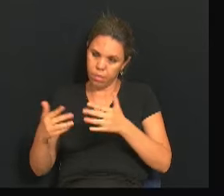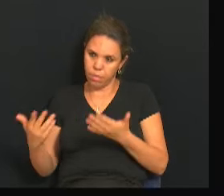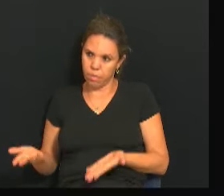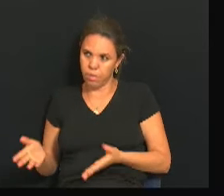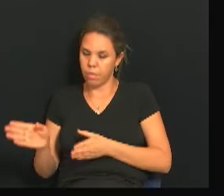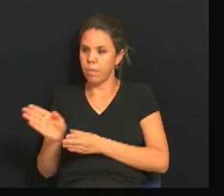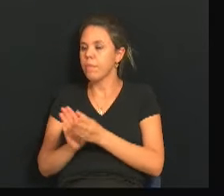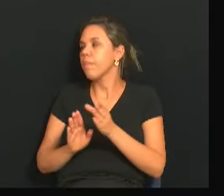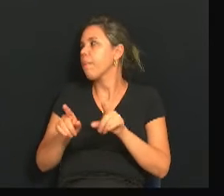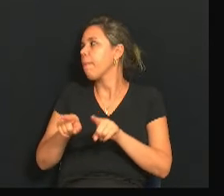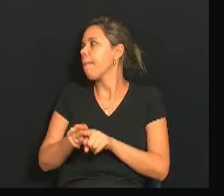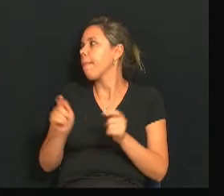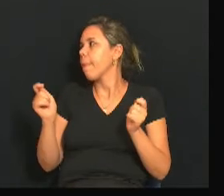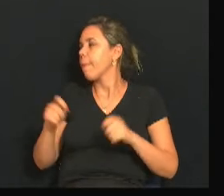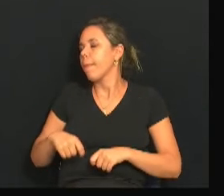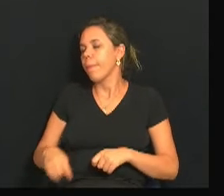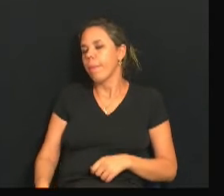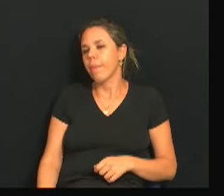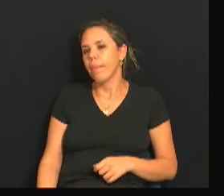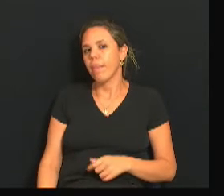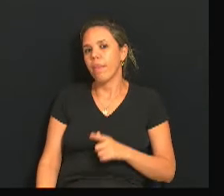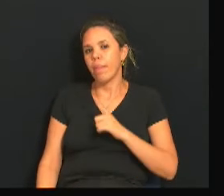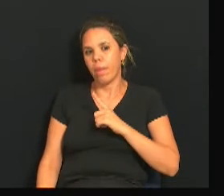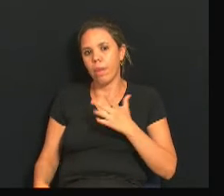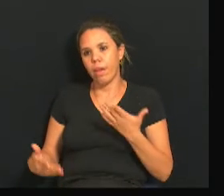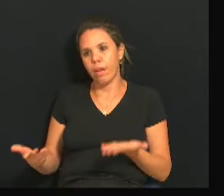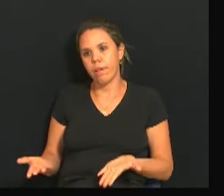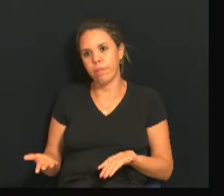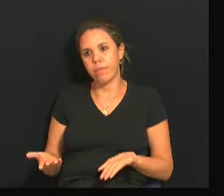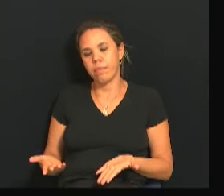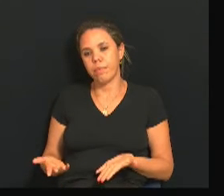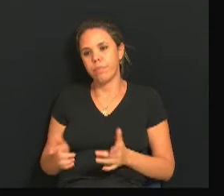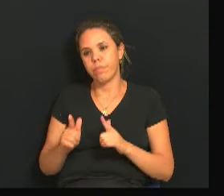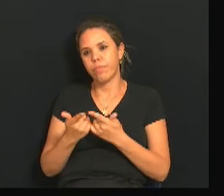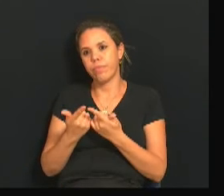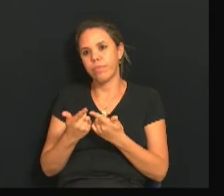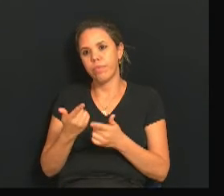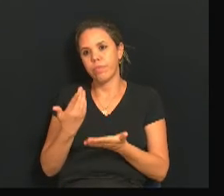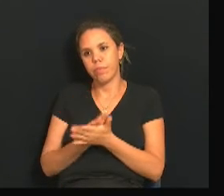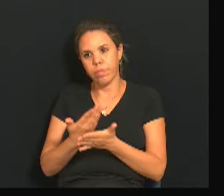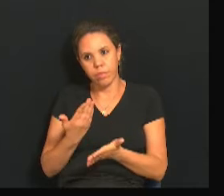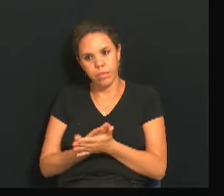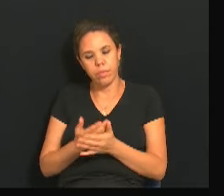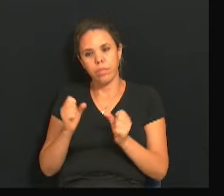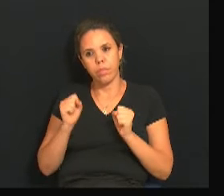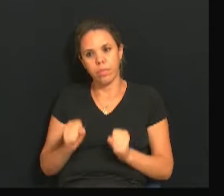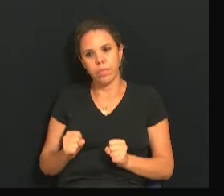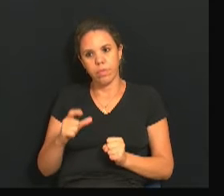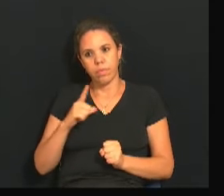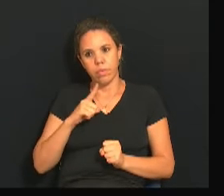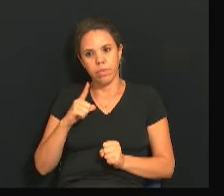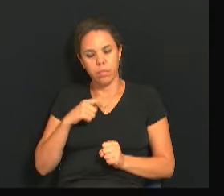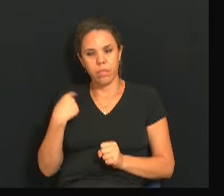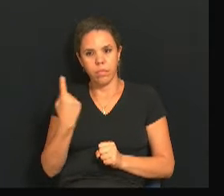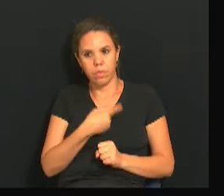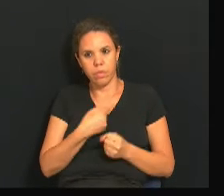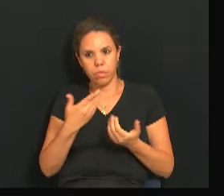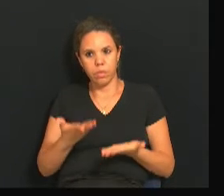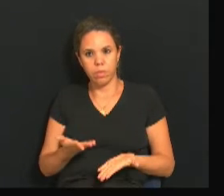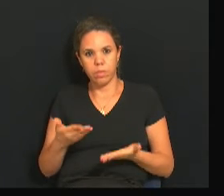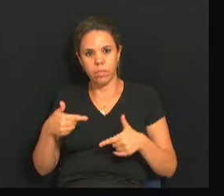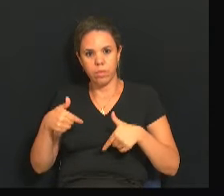colegiados possíveis aí que a gente puder ter, grêmio estudantil, enfim, para a gente